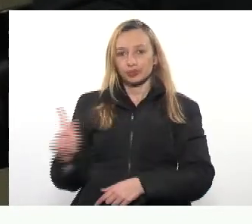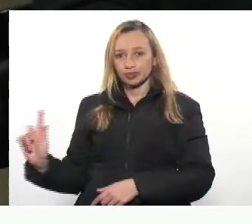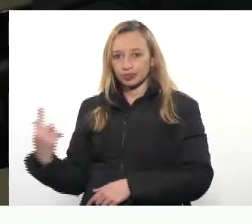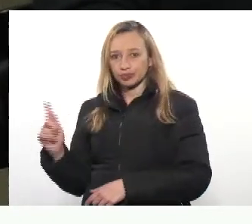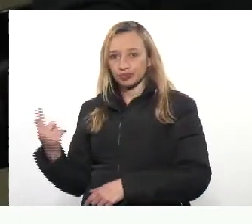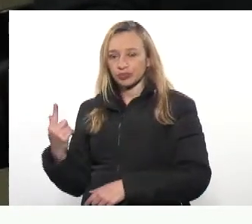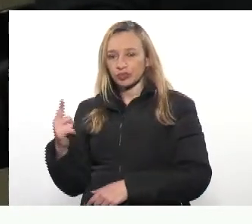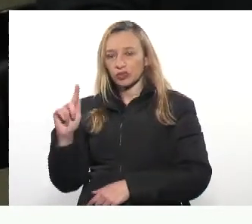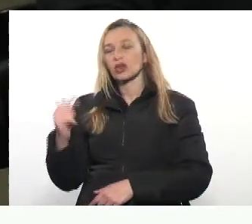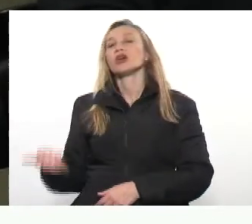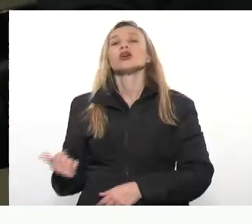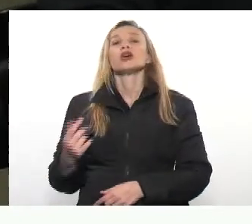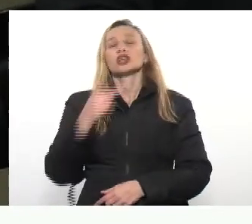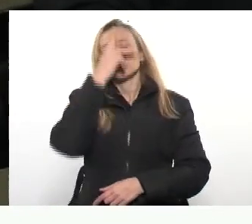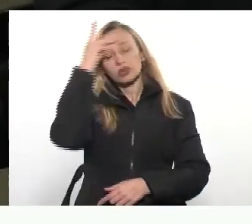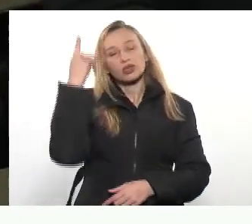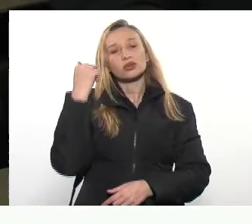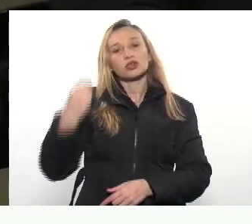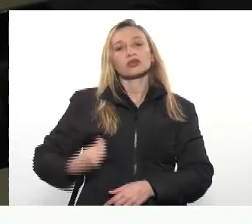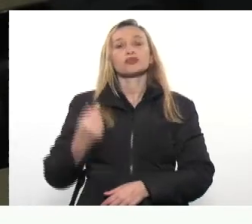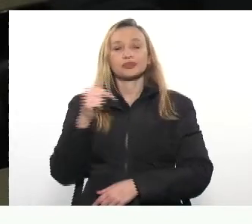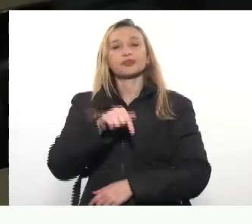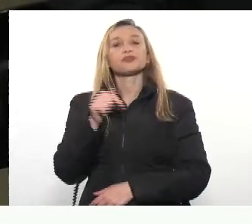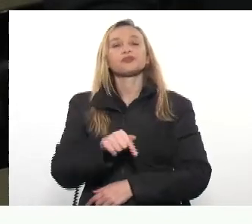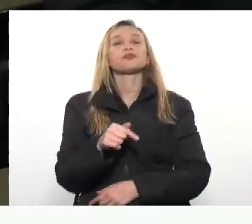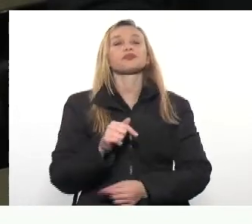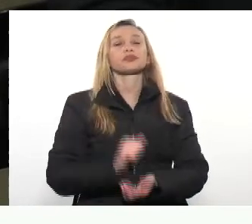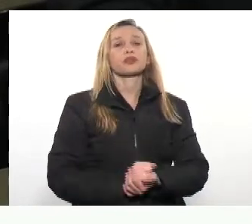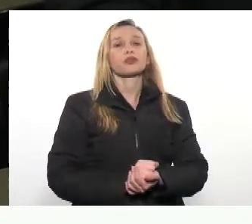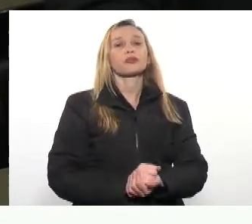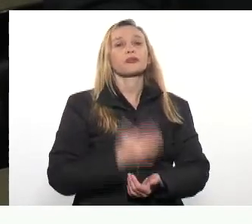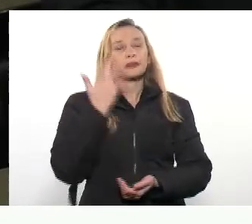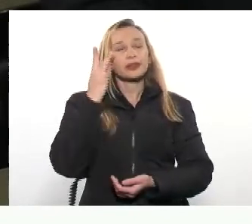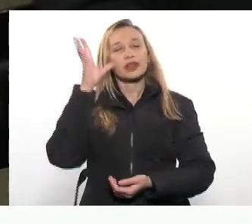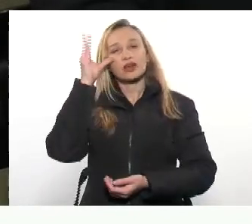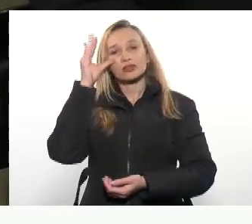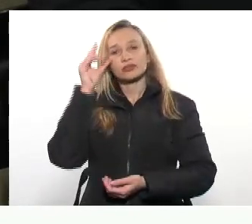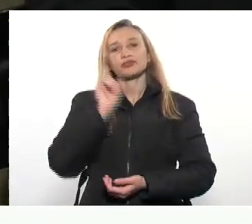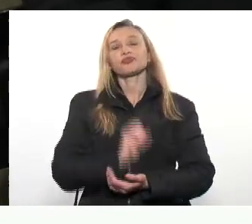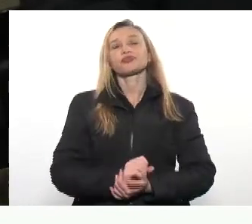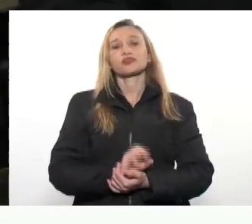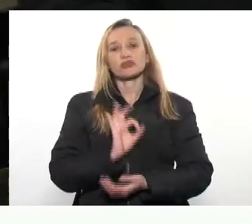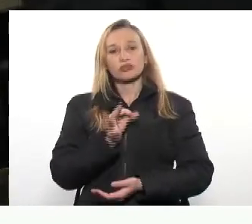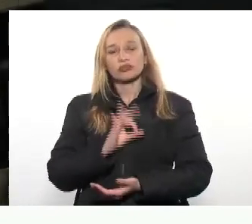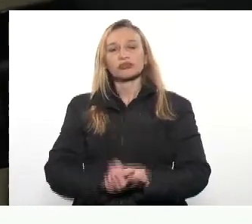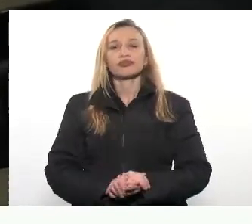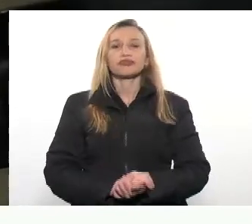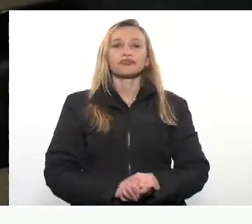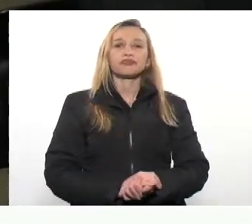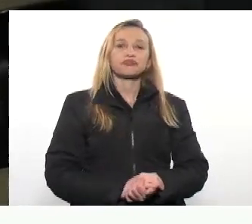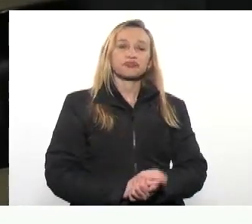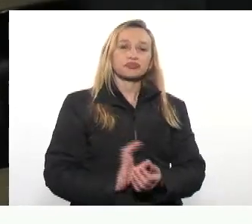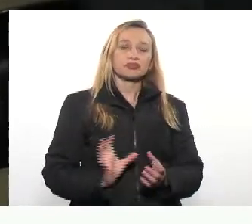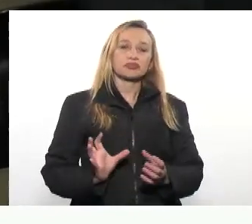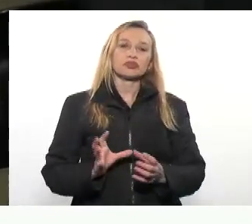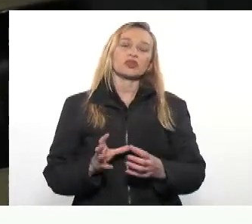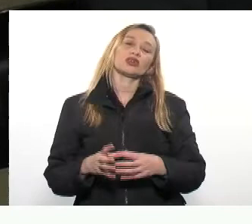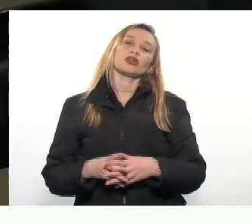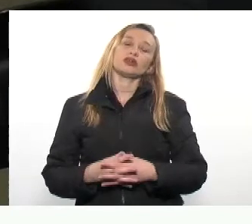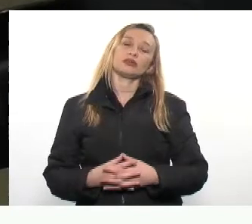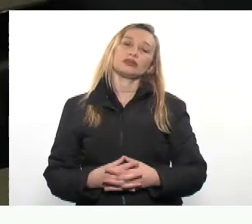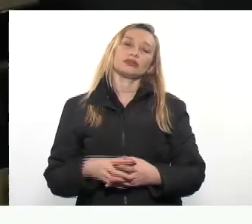pessoal do IPEM que está aqui, acho que vai achar interessante isso, com certeza. A companhia está fazendo agora,